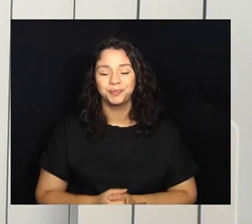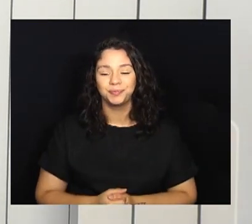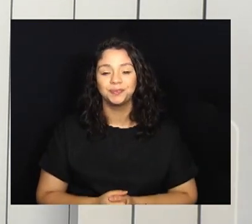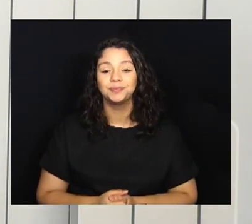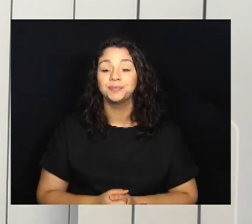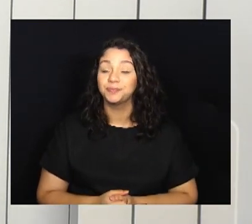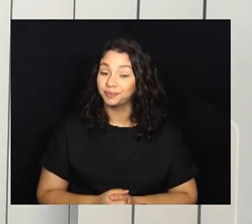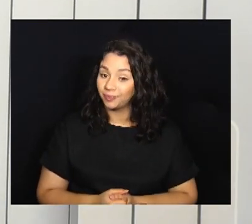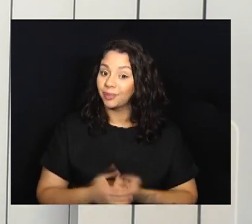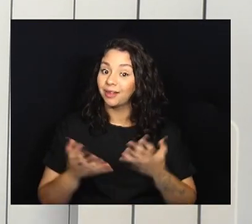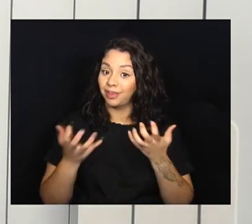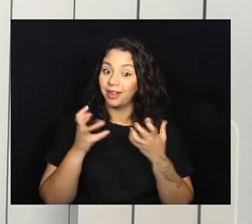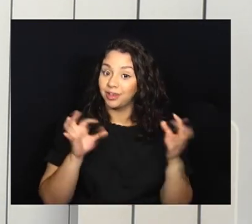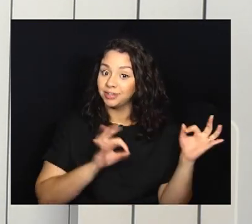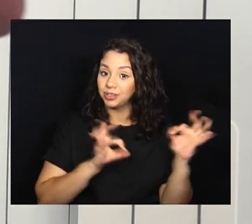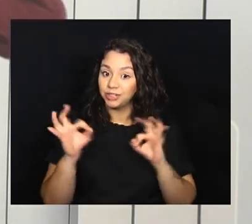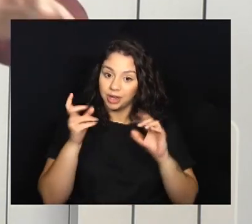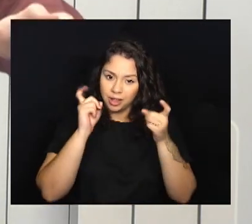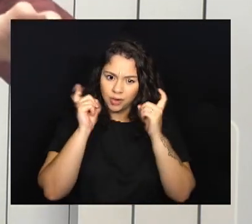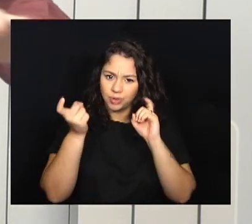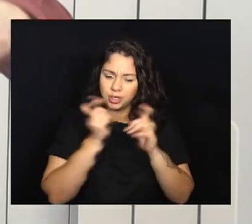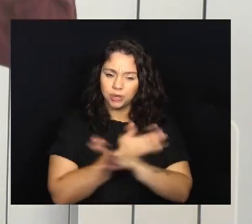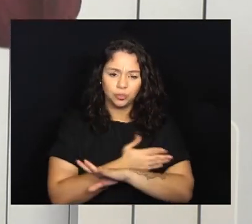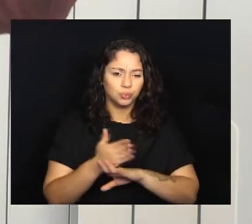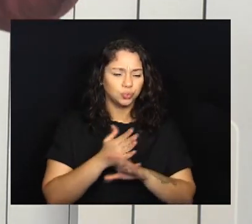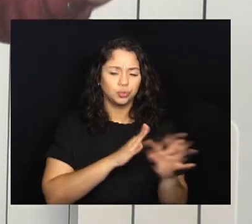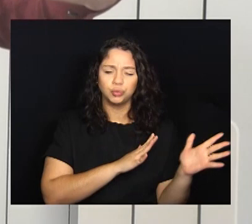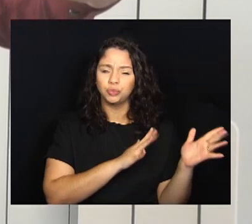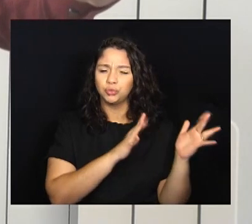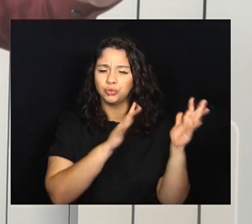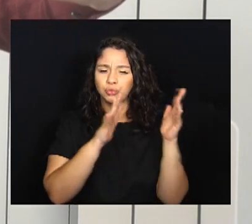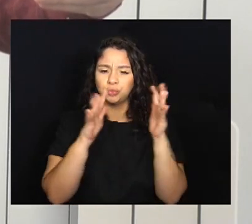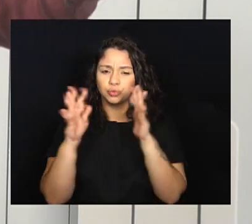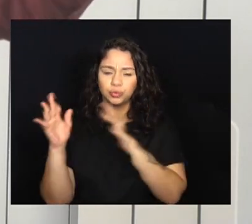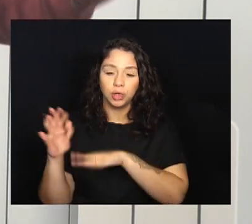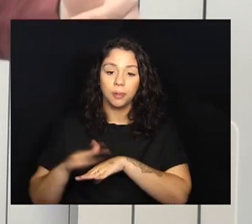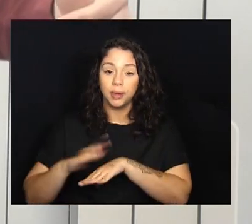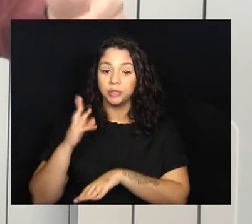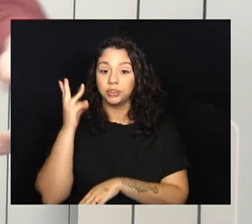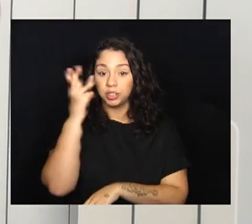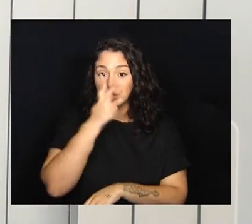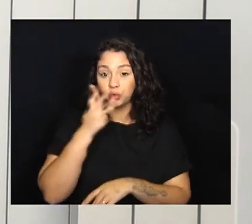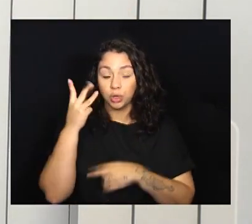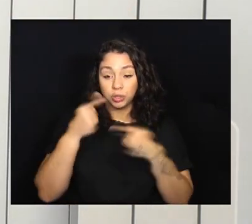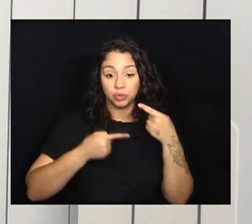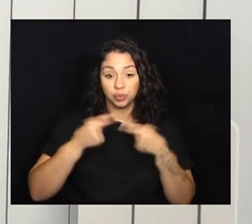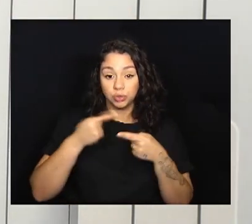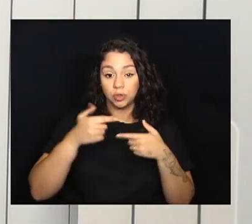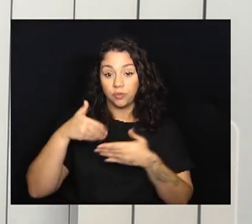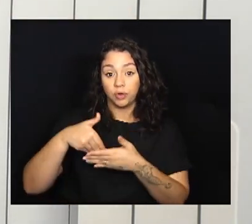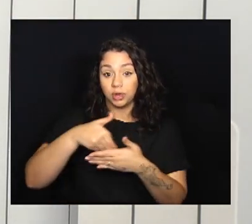www.campinas.sp.leg.br. Quer assistir a reunião ordinária completa, mais de 3 horas de discussões e votações? É só entrar